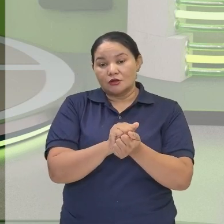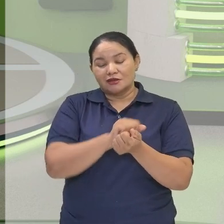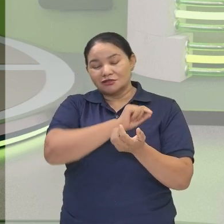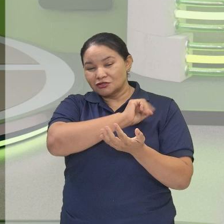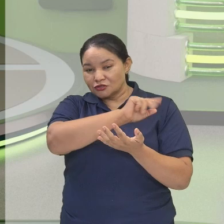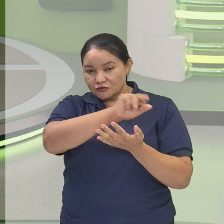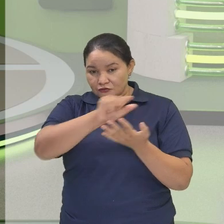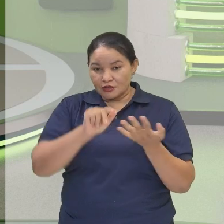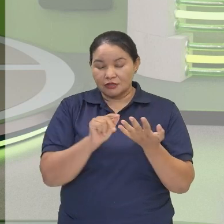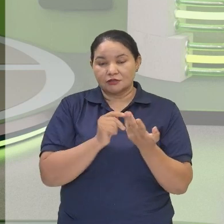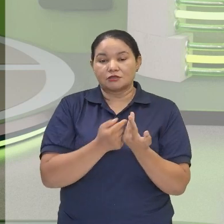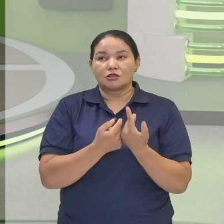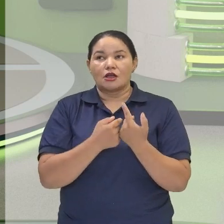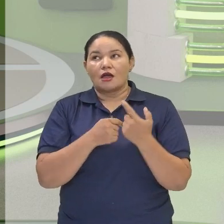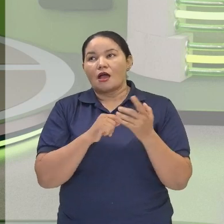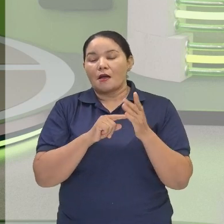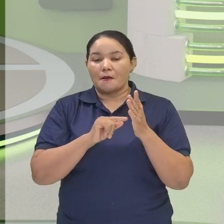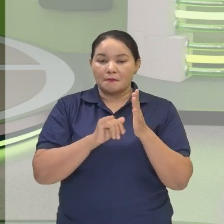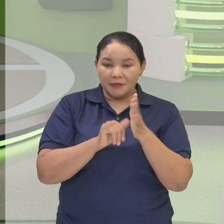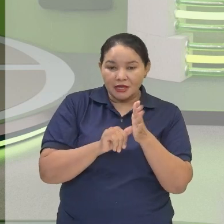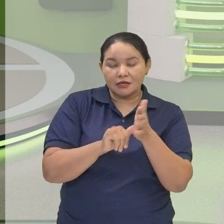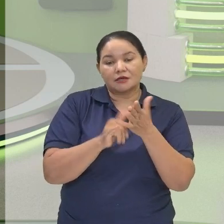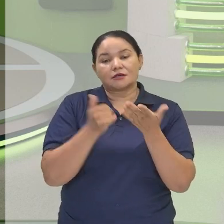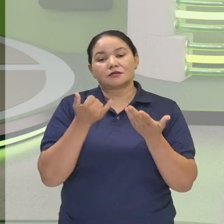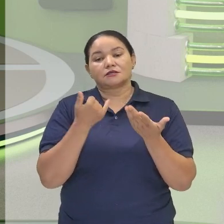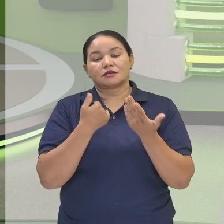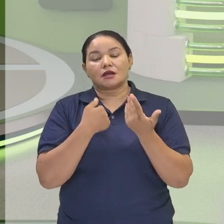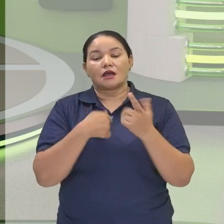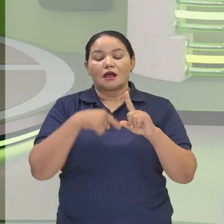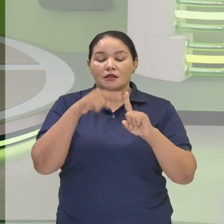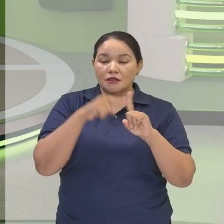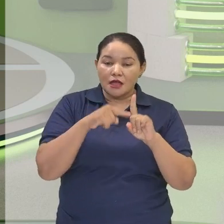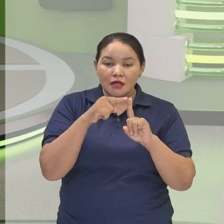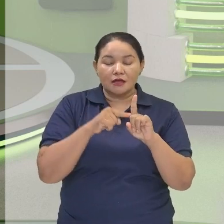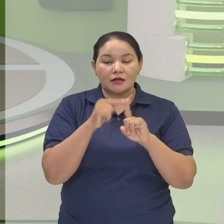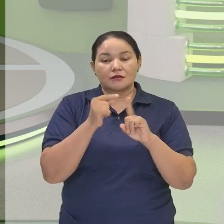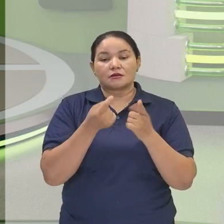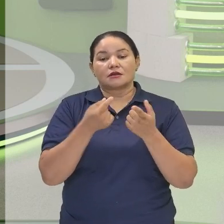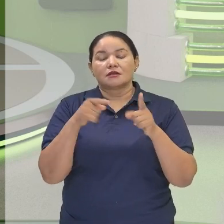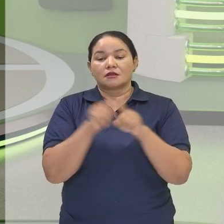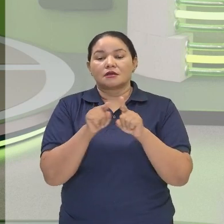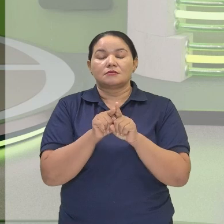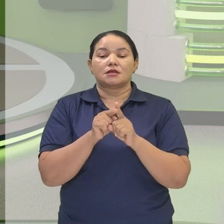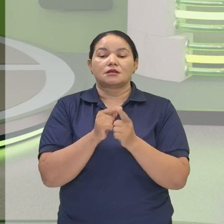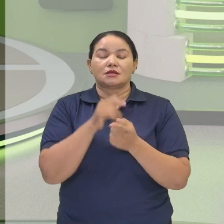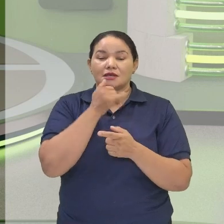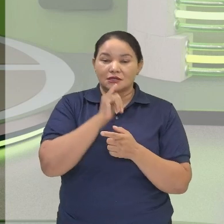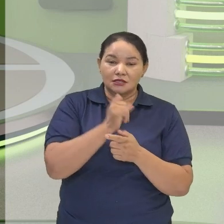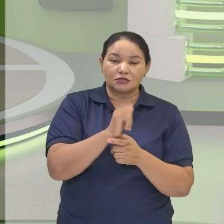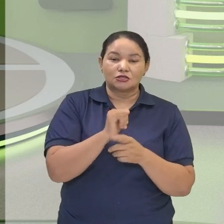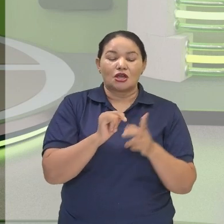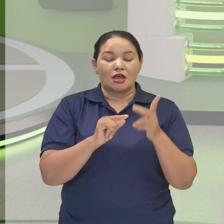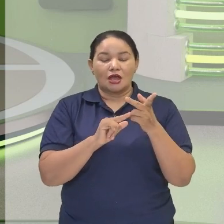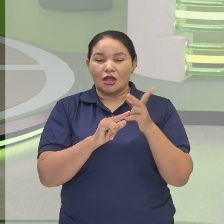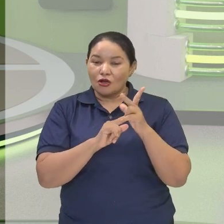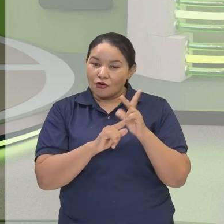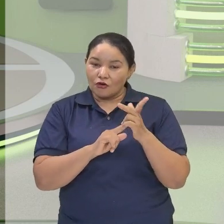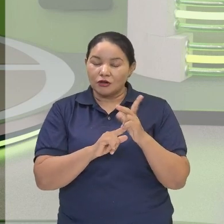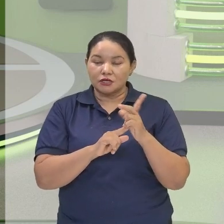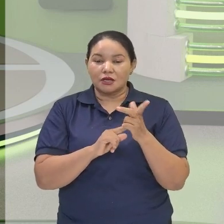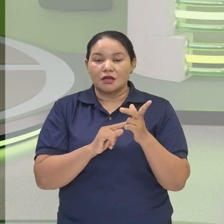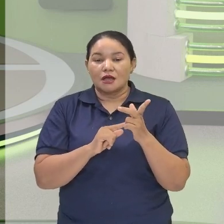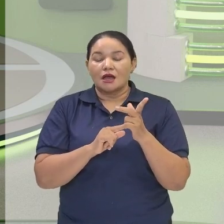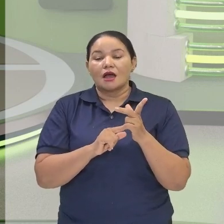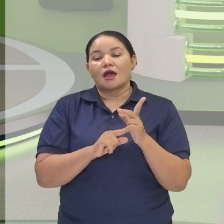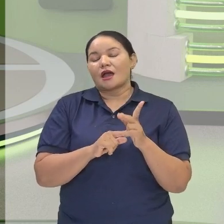delas. Mecânica, térmica, energia eólica e assim, né?